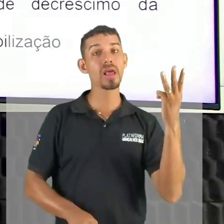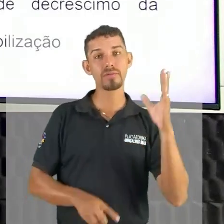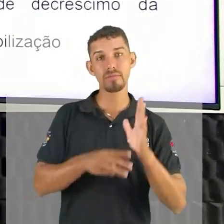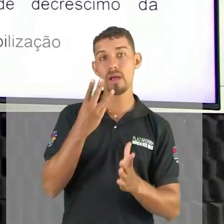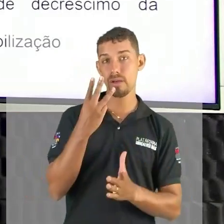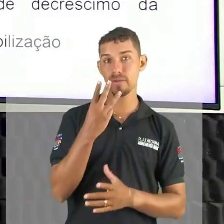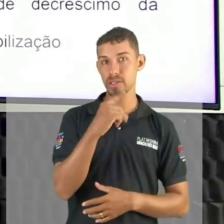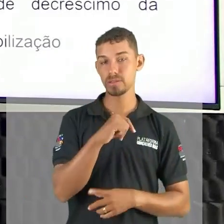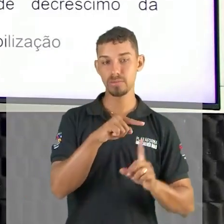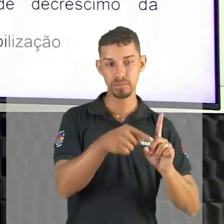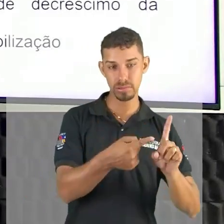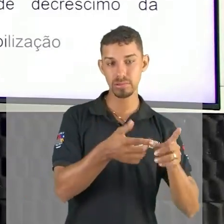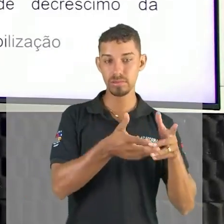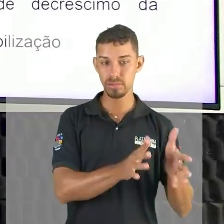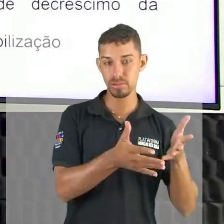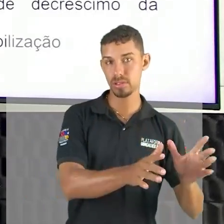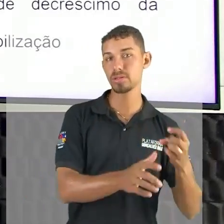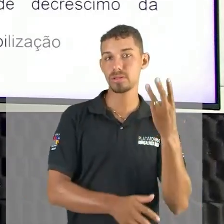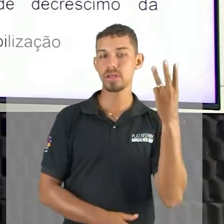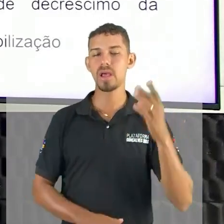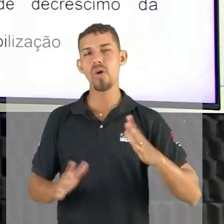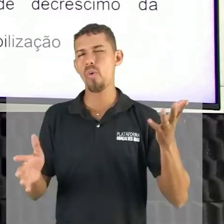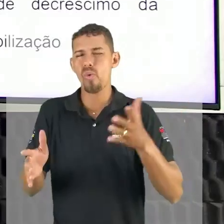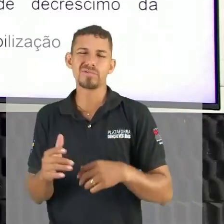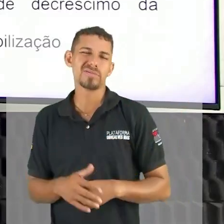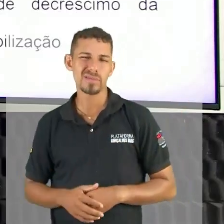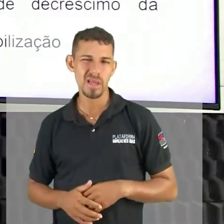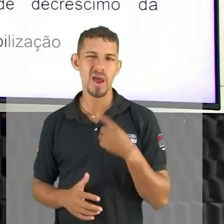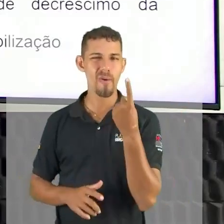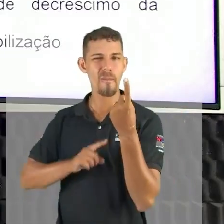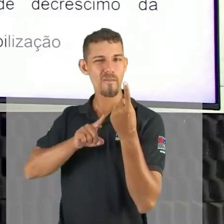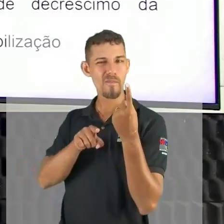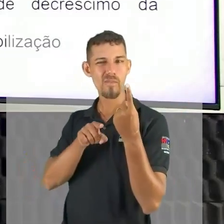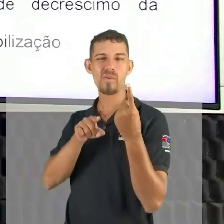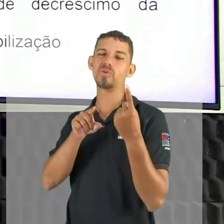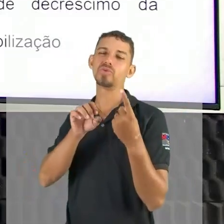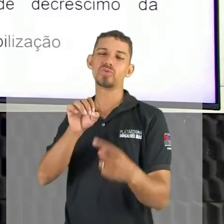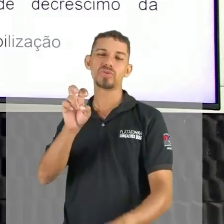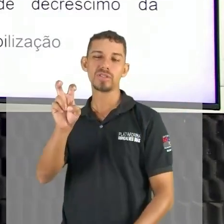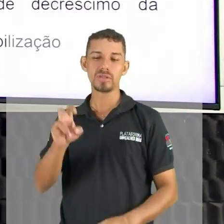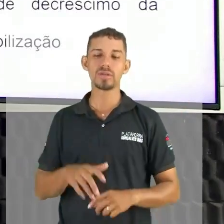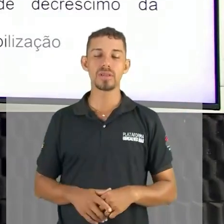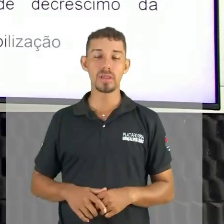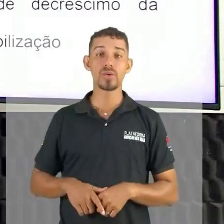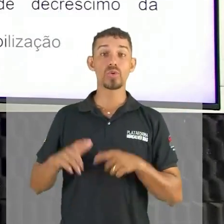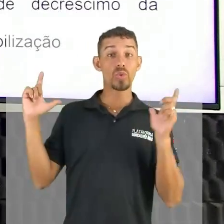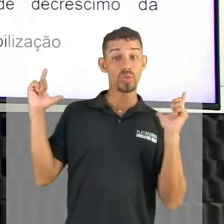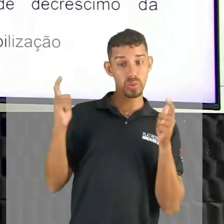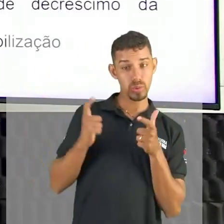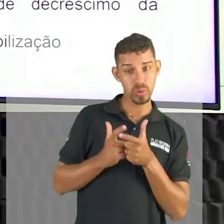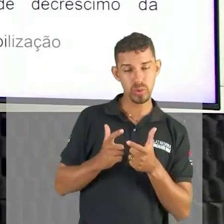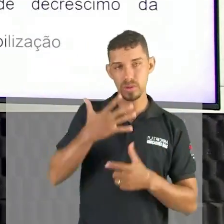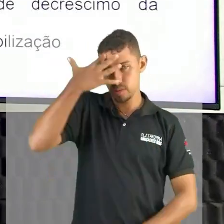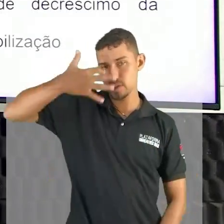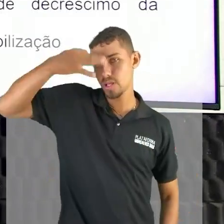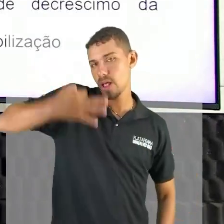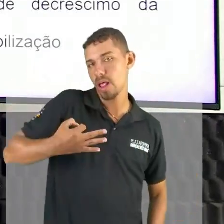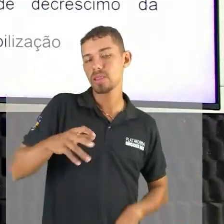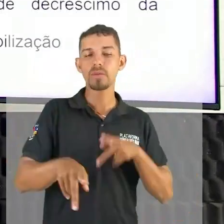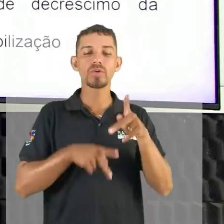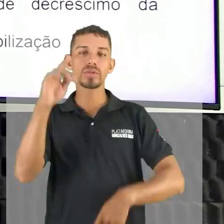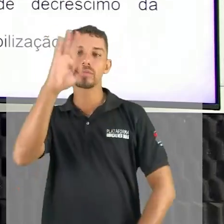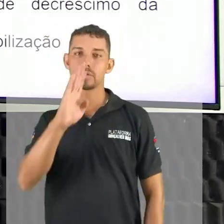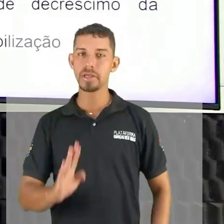Hoje, essa mesma média é de 1,5. Então, reduzimos drasticamente, já por efeito da conscientização da